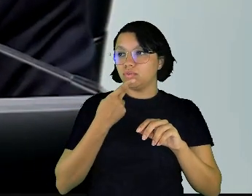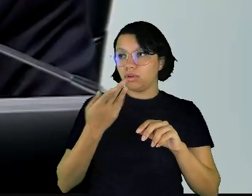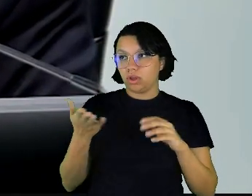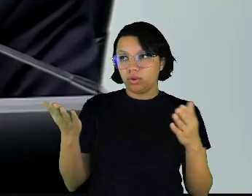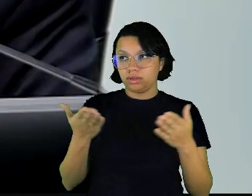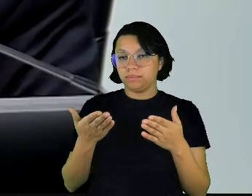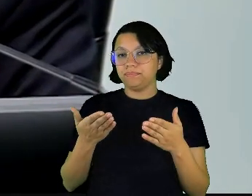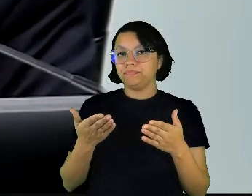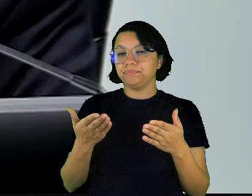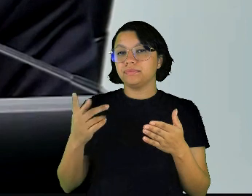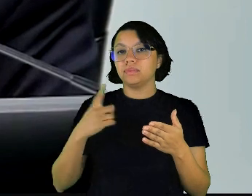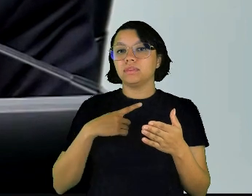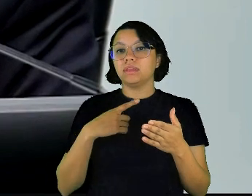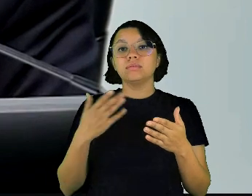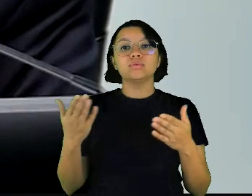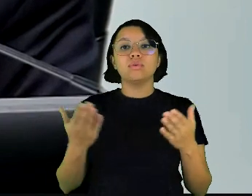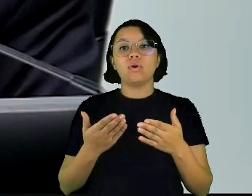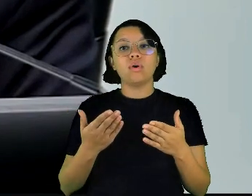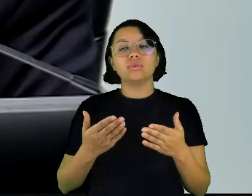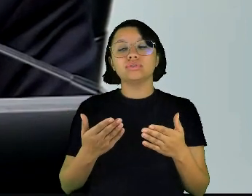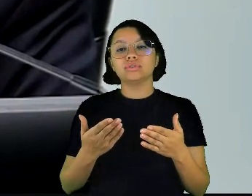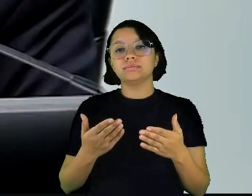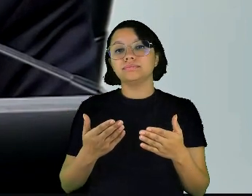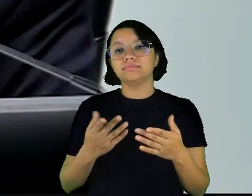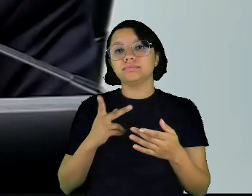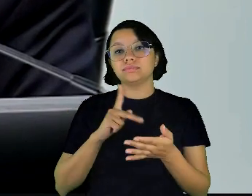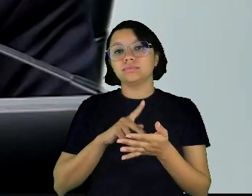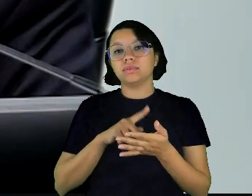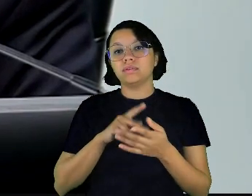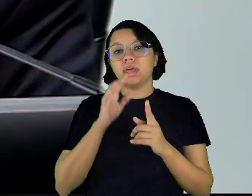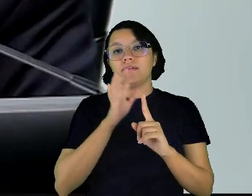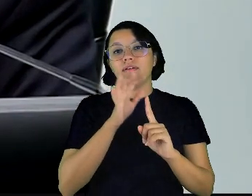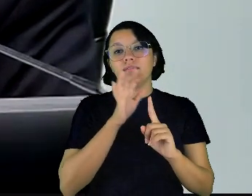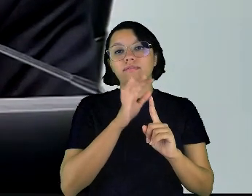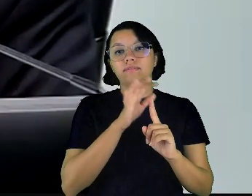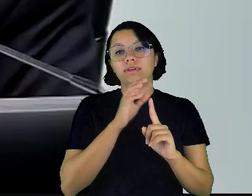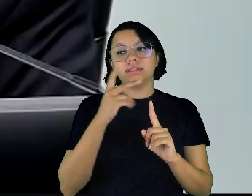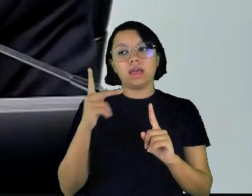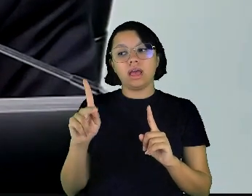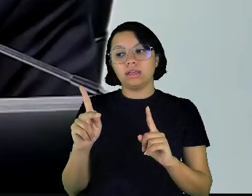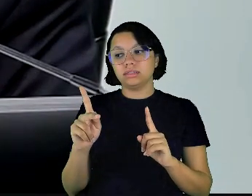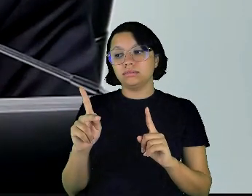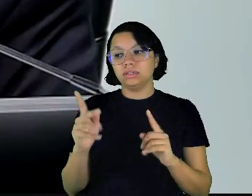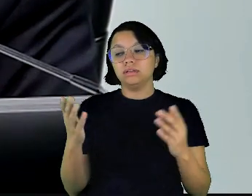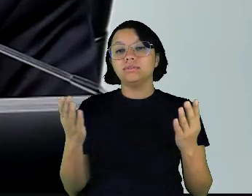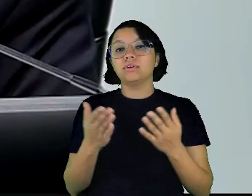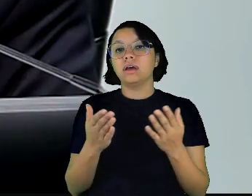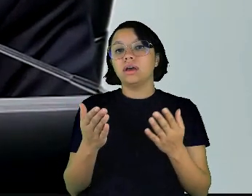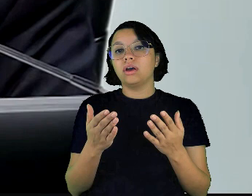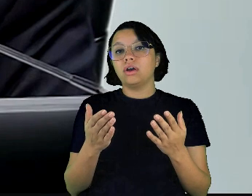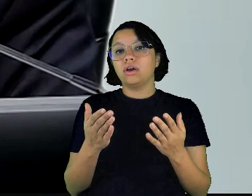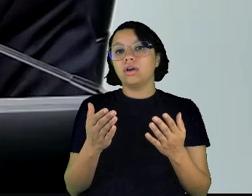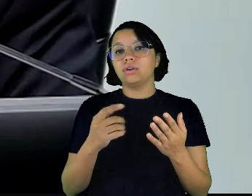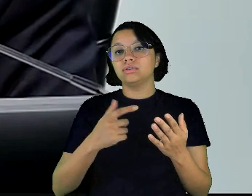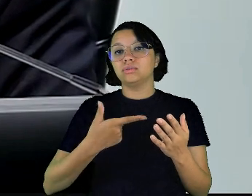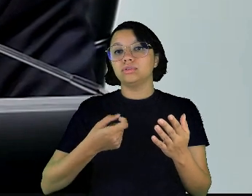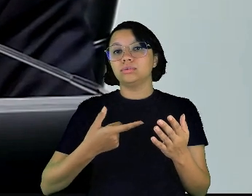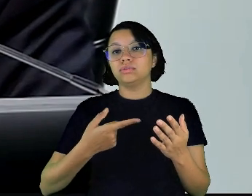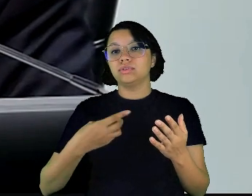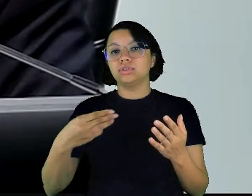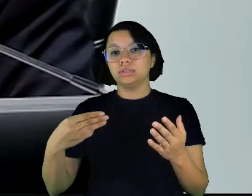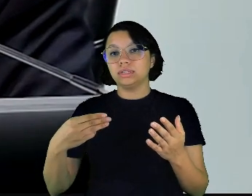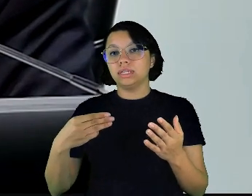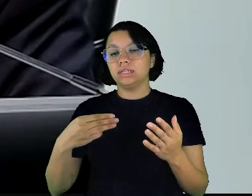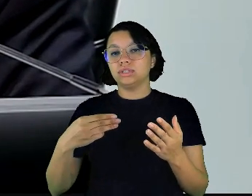Nós temos um hoje, que na verdade a afetação dele foi agora, em 2023, em 26 de